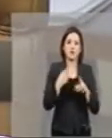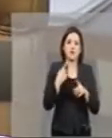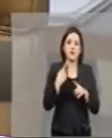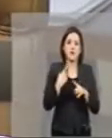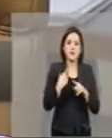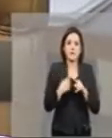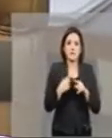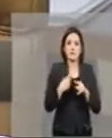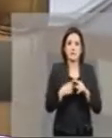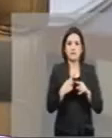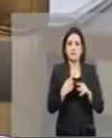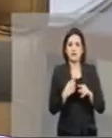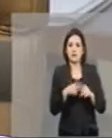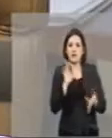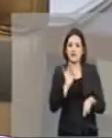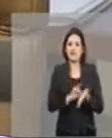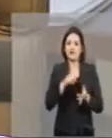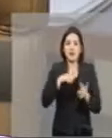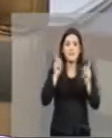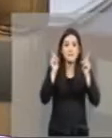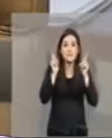a possibilidade de haver